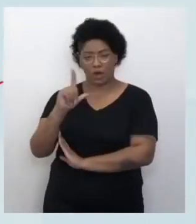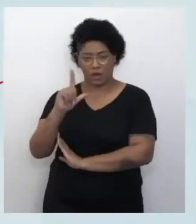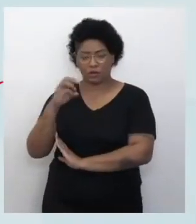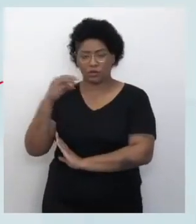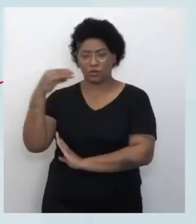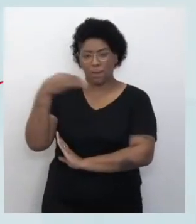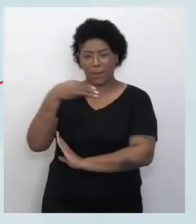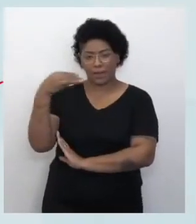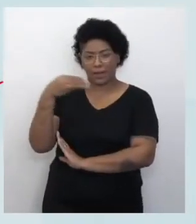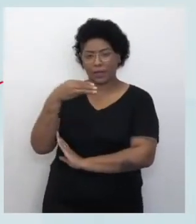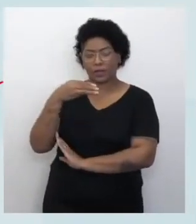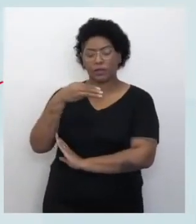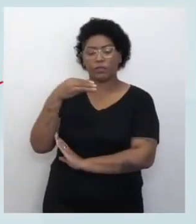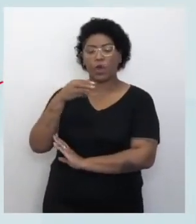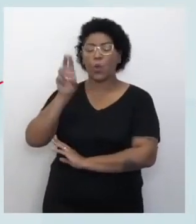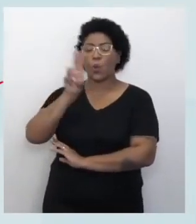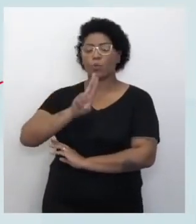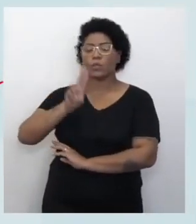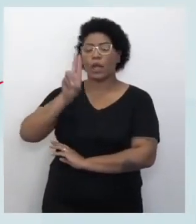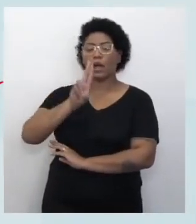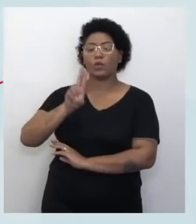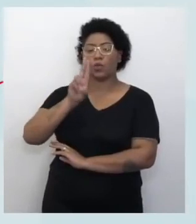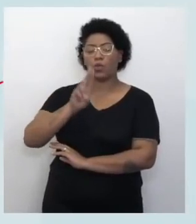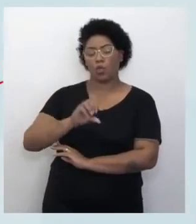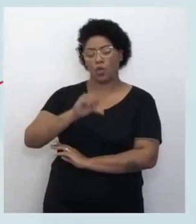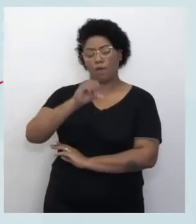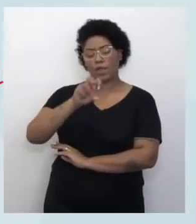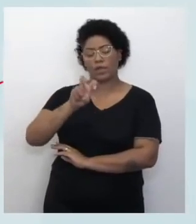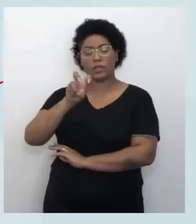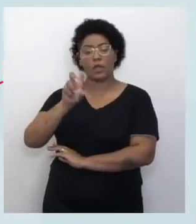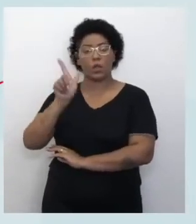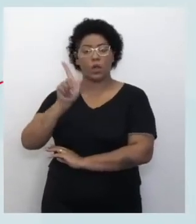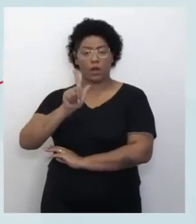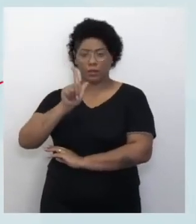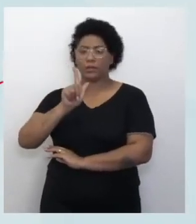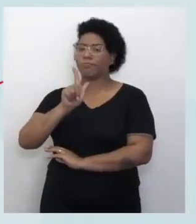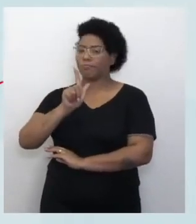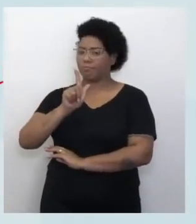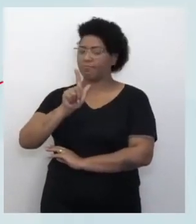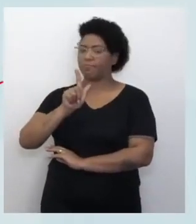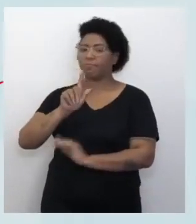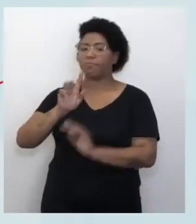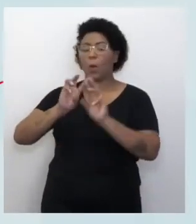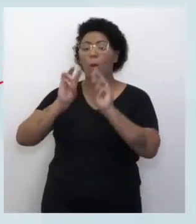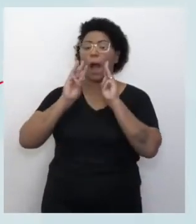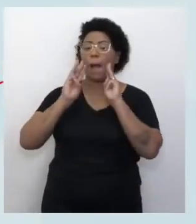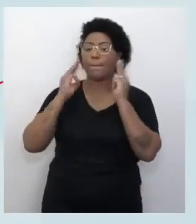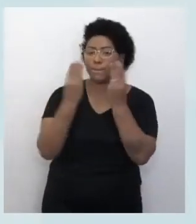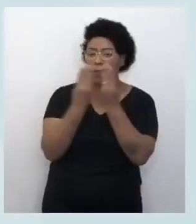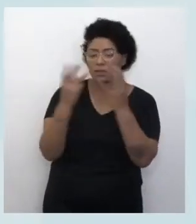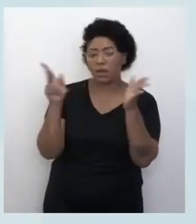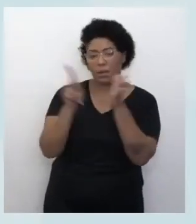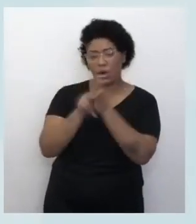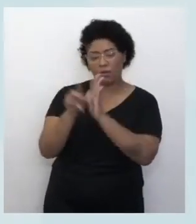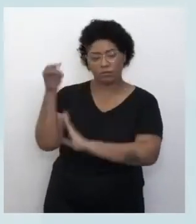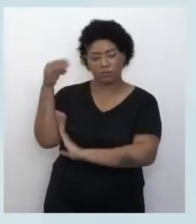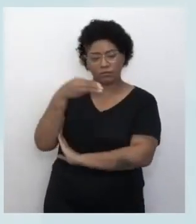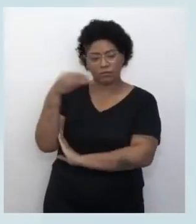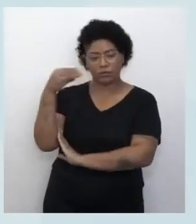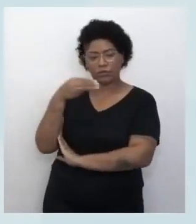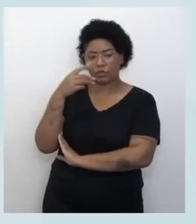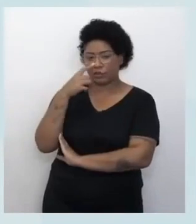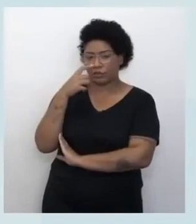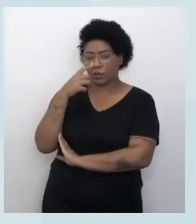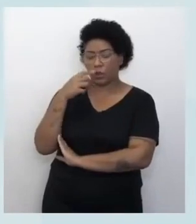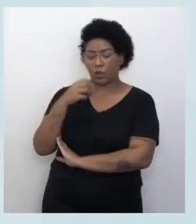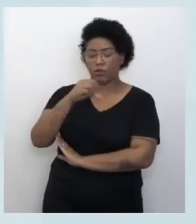foram produzidos foram 95 gramas, ok? Portanto, a massa do cloreto de magnésio formada é de 95